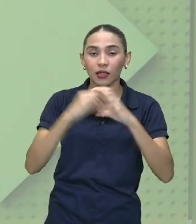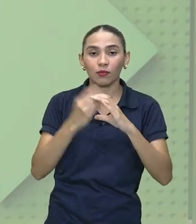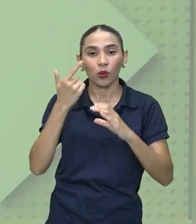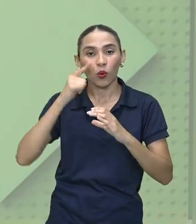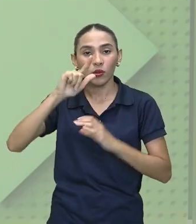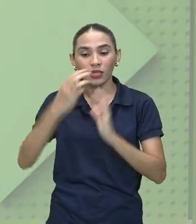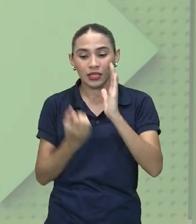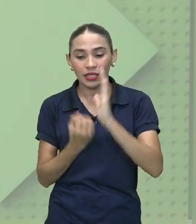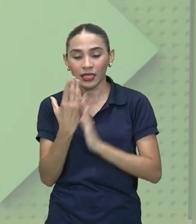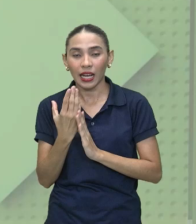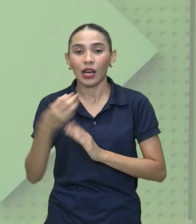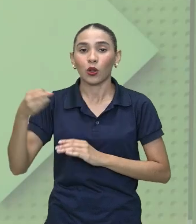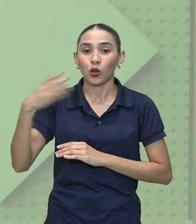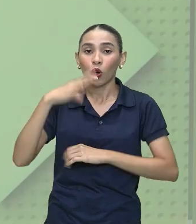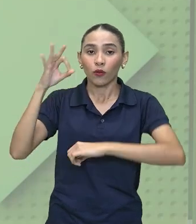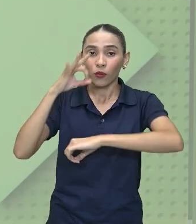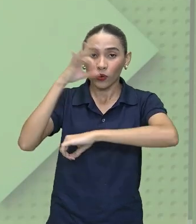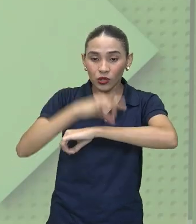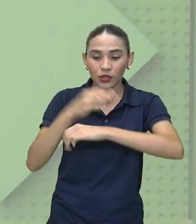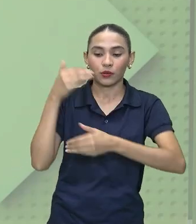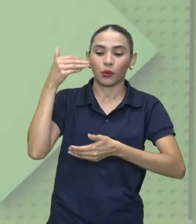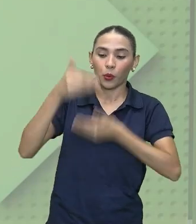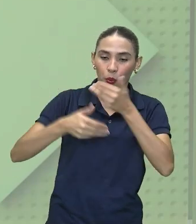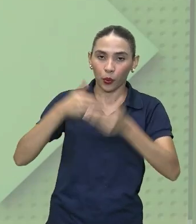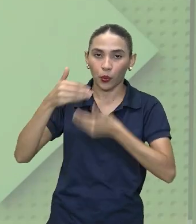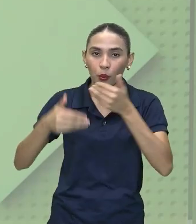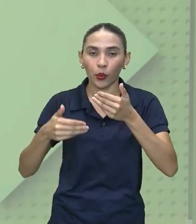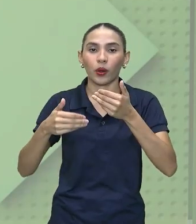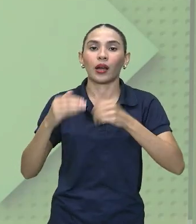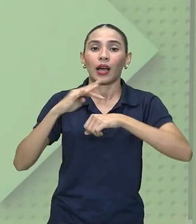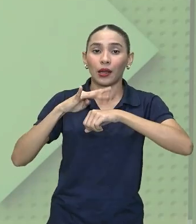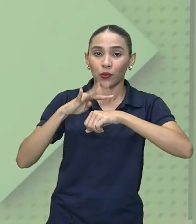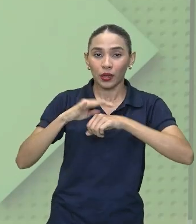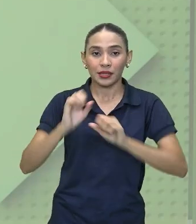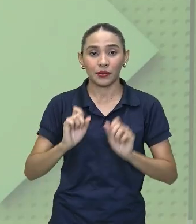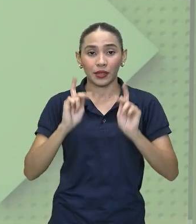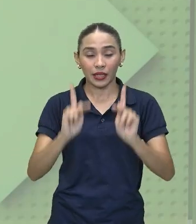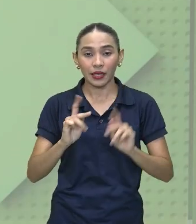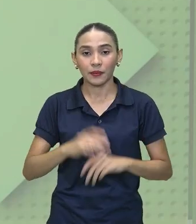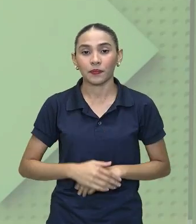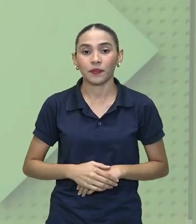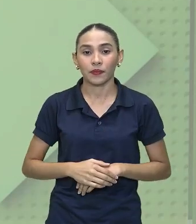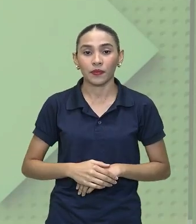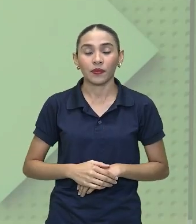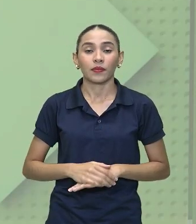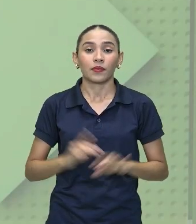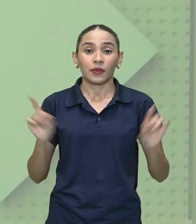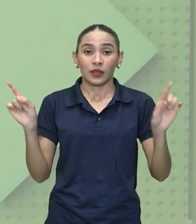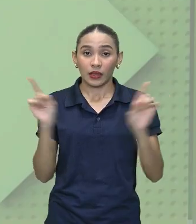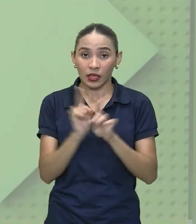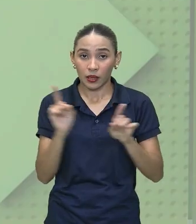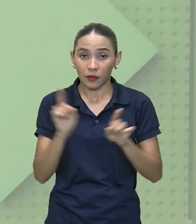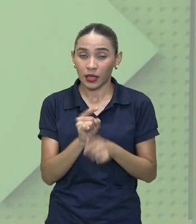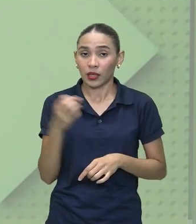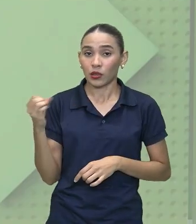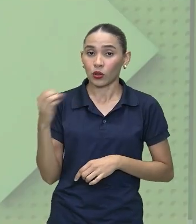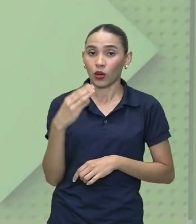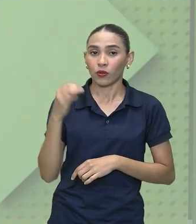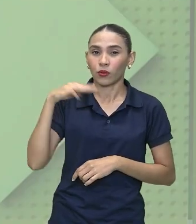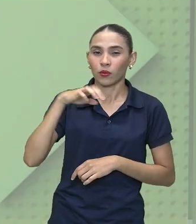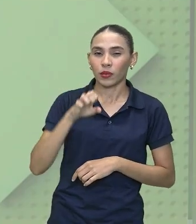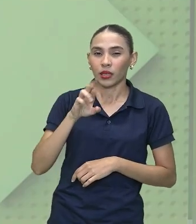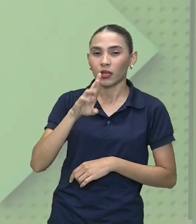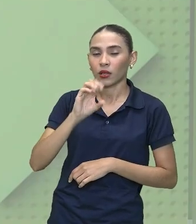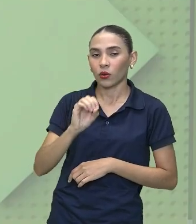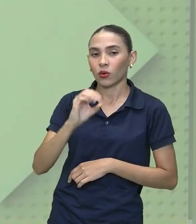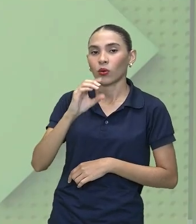novos merozoítos e dar a evolução à doença, certo? E além da formação desses novos merozoítos, nós